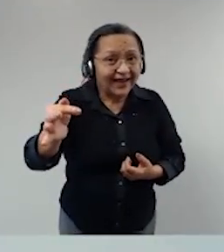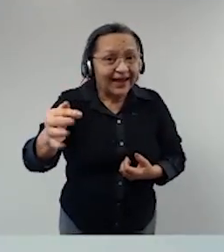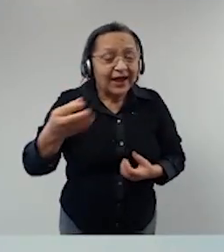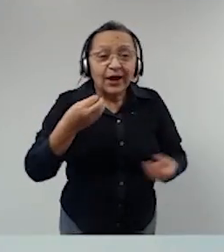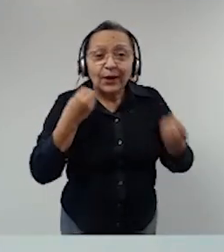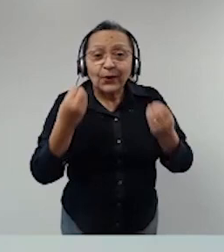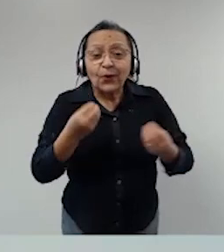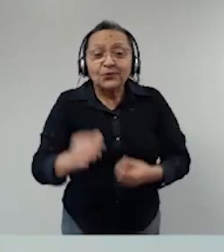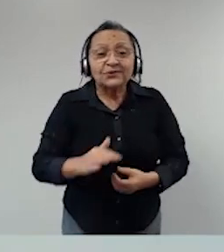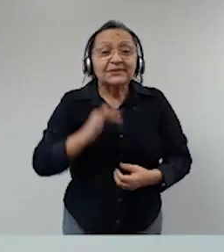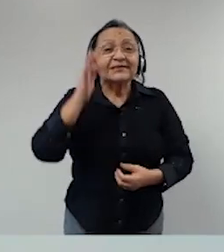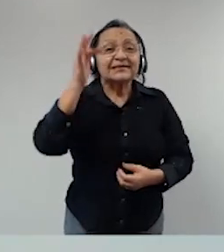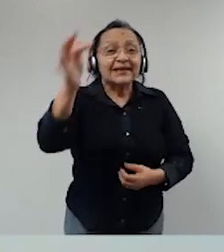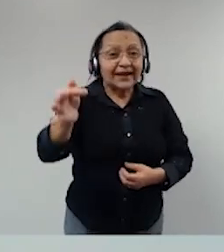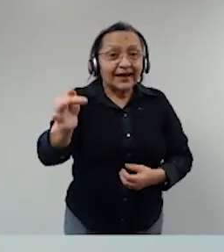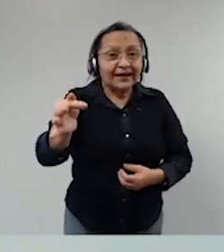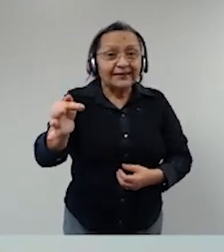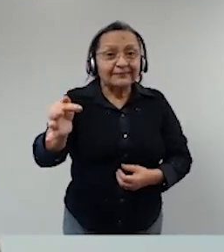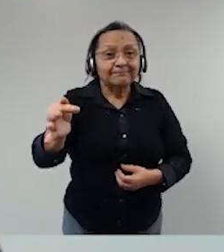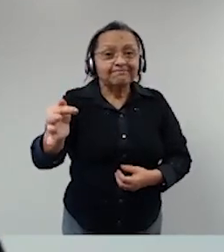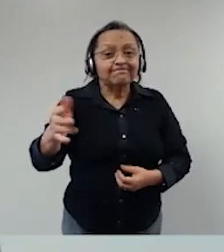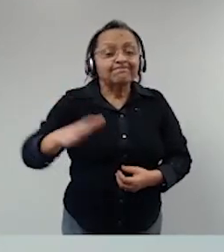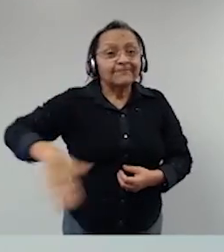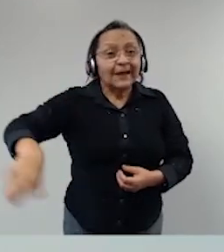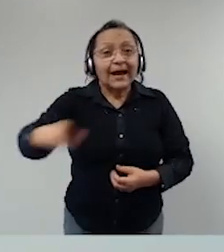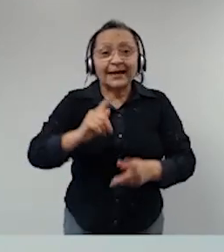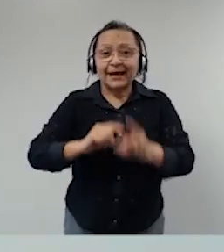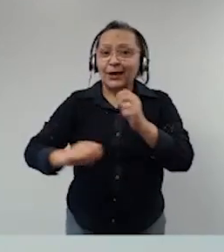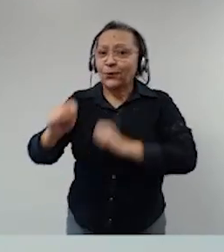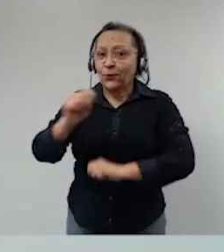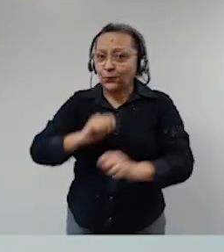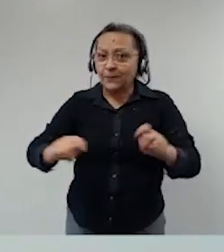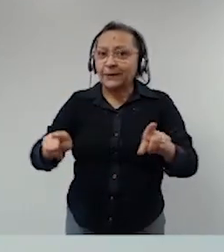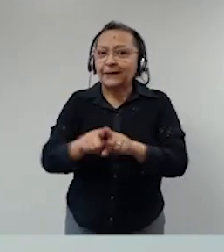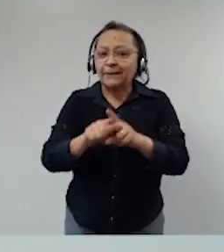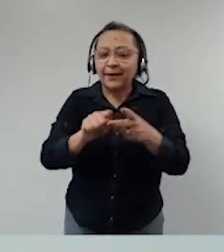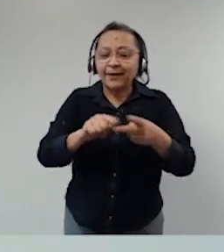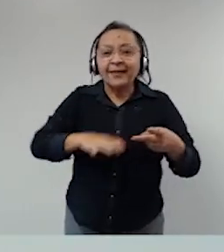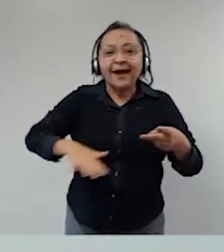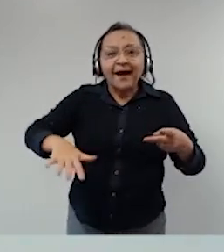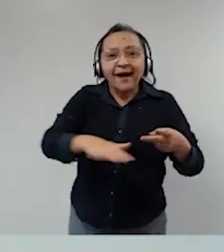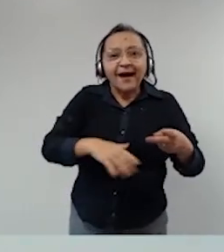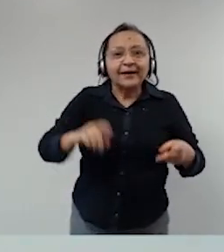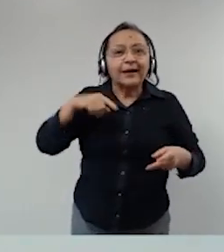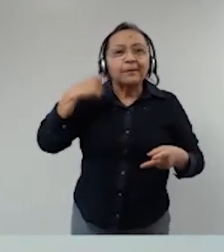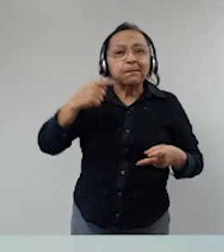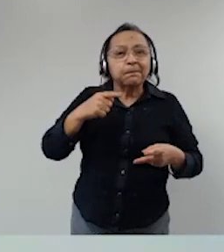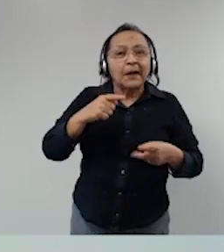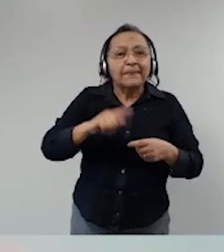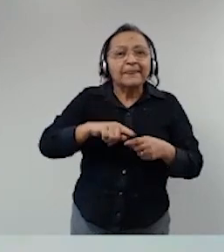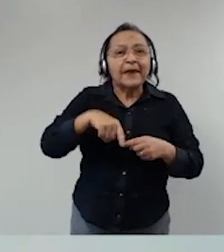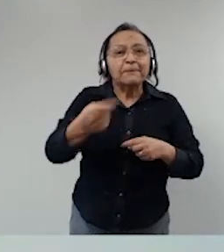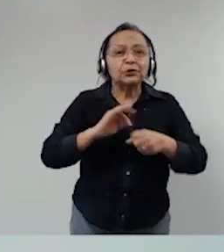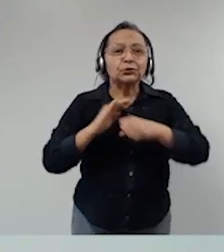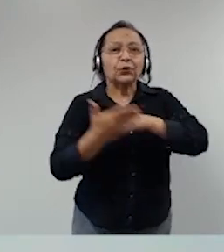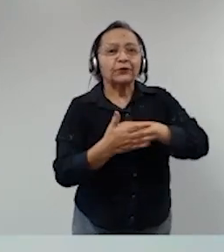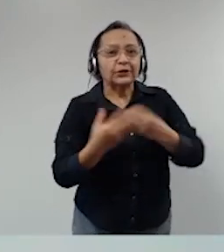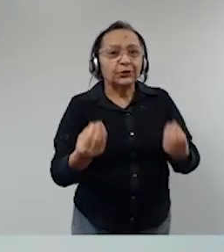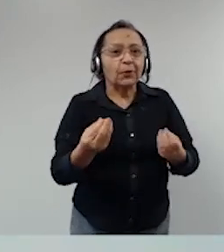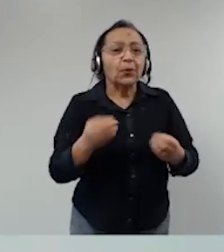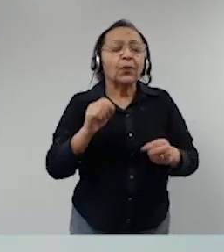Como será esse momento do ponto de vista econômico e na advocacia pós-Covid? O que